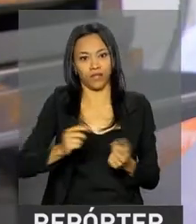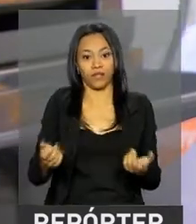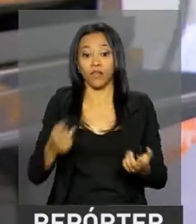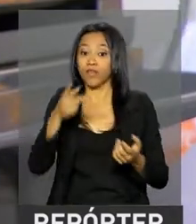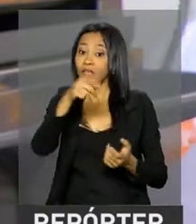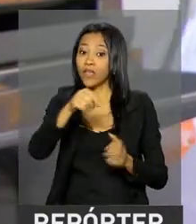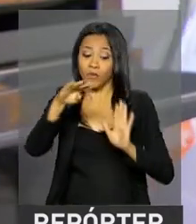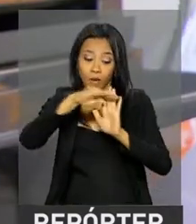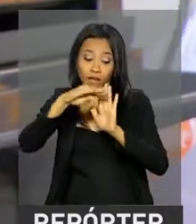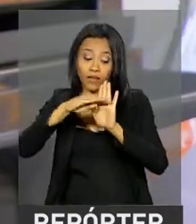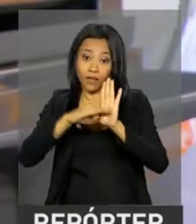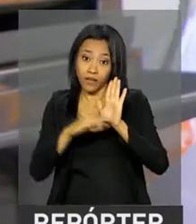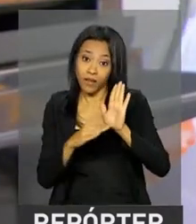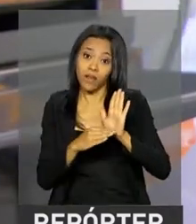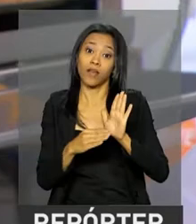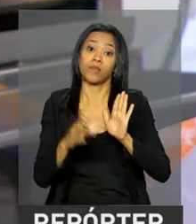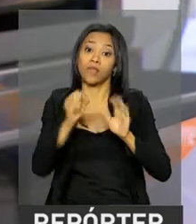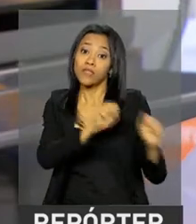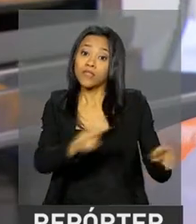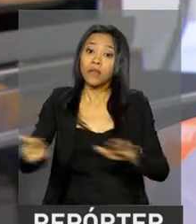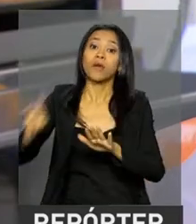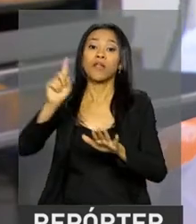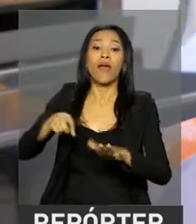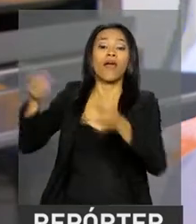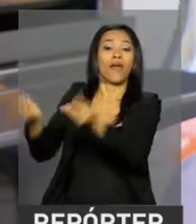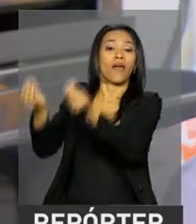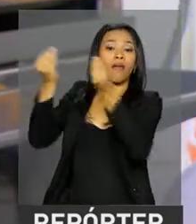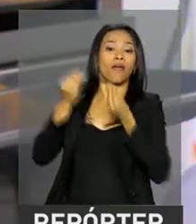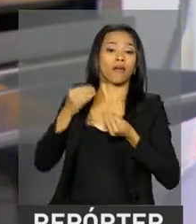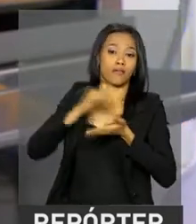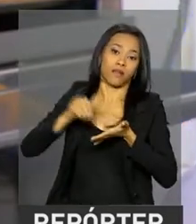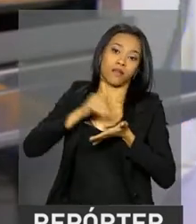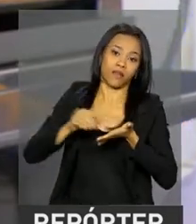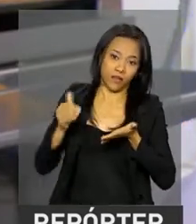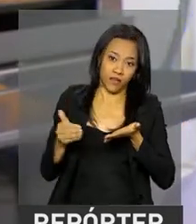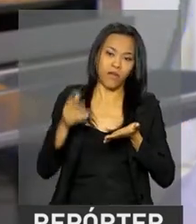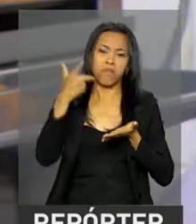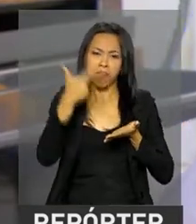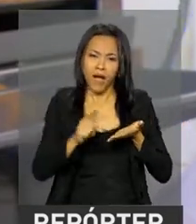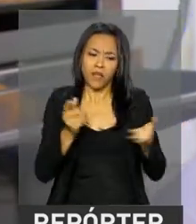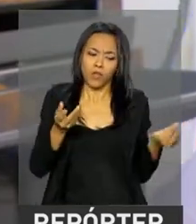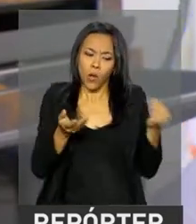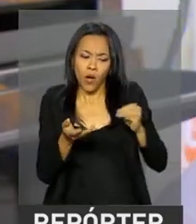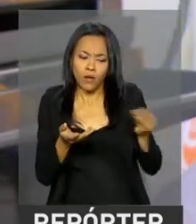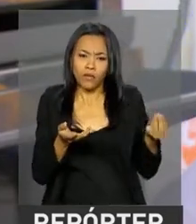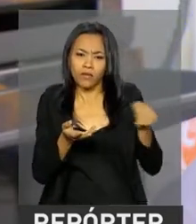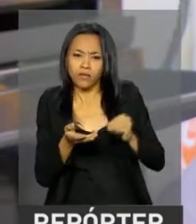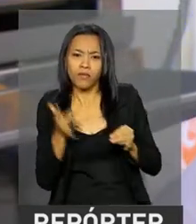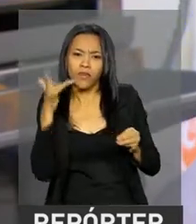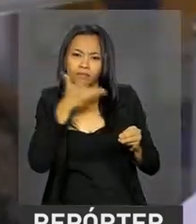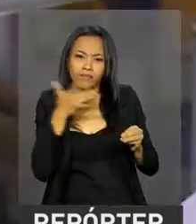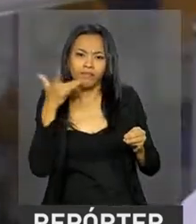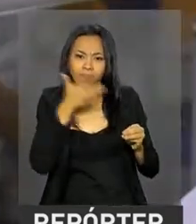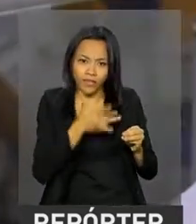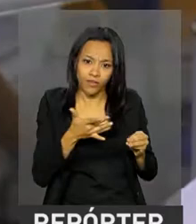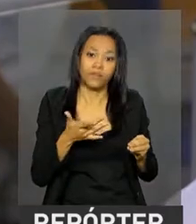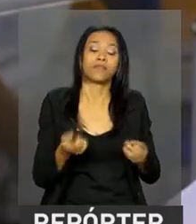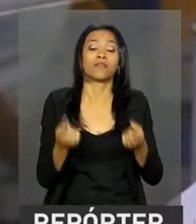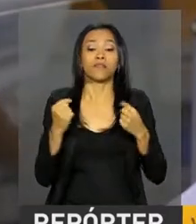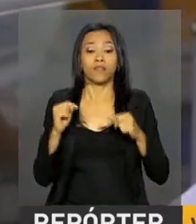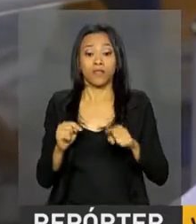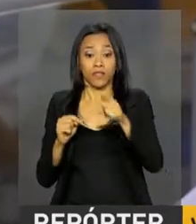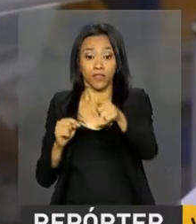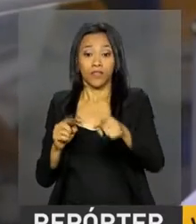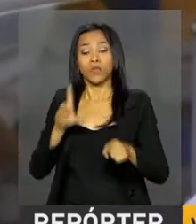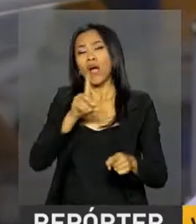o cardápio vem da secretaria, mas a gente sempre acrescenta um tempero a mais, né, para ficar mais saboroso. Todo dia é um